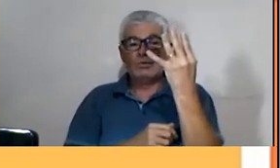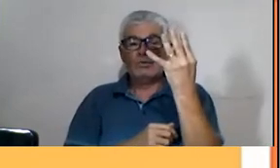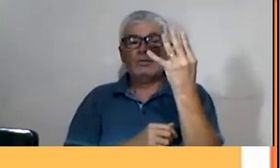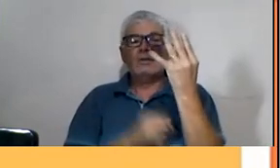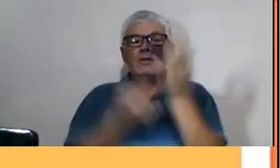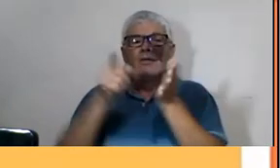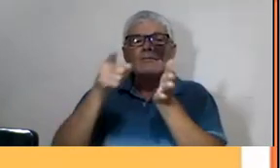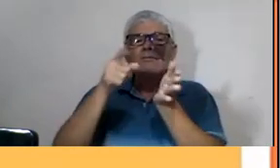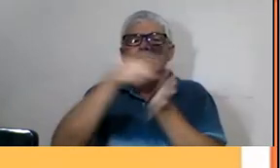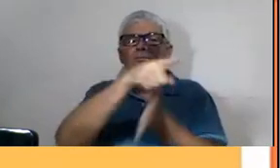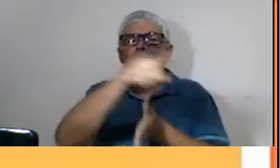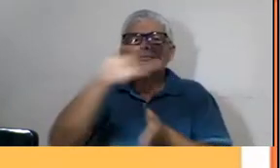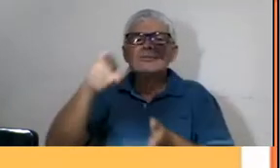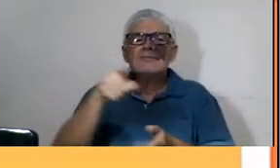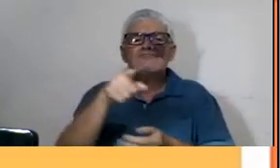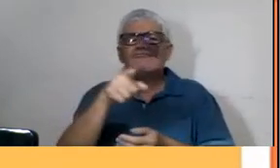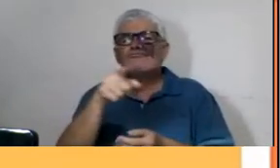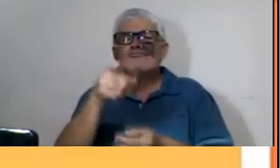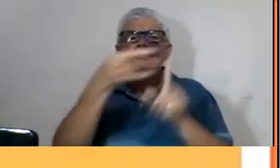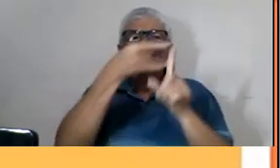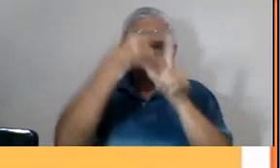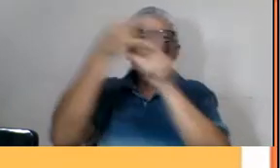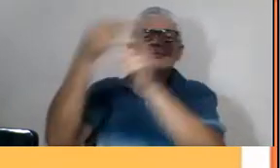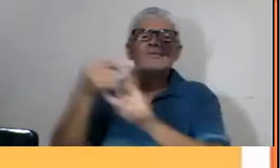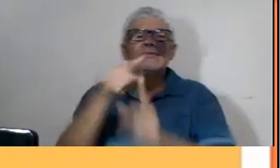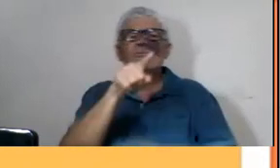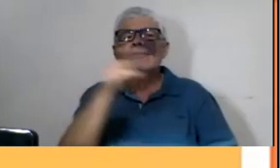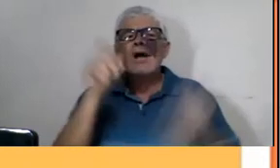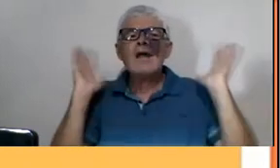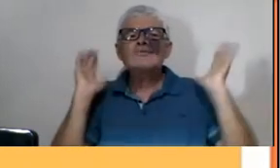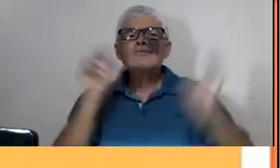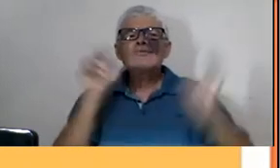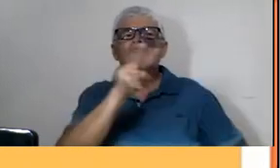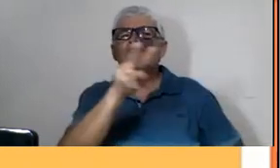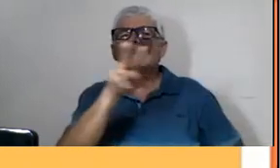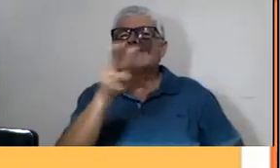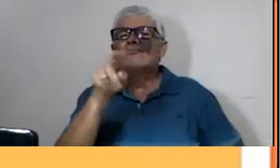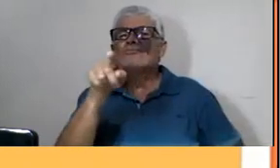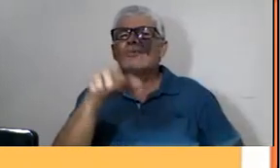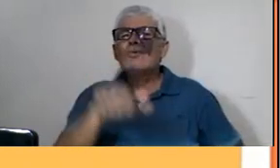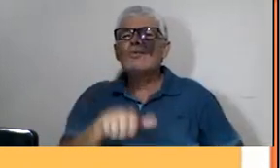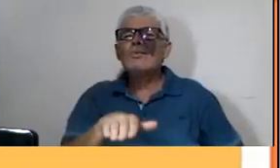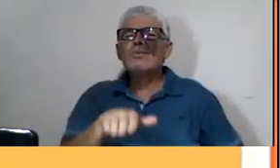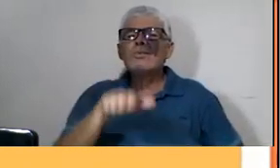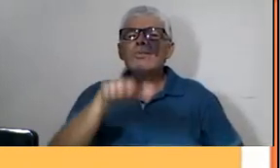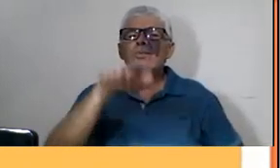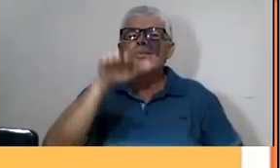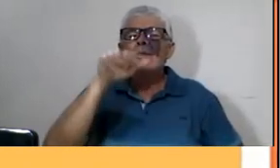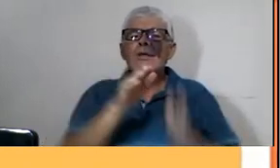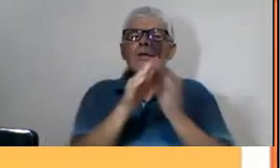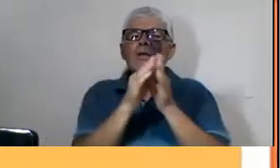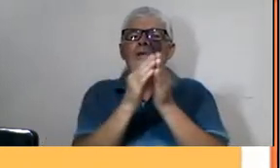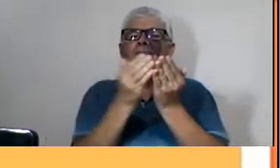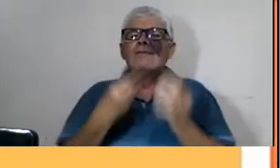mais glorioso. Só que, assim, eu não sei se vocês conhecem a cultura judaica, mó povinho, hein?